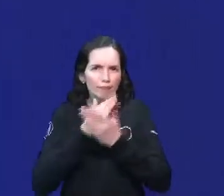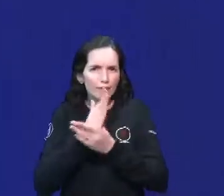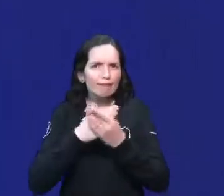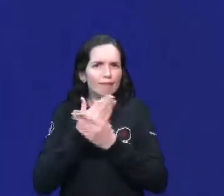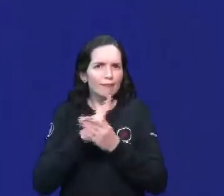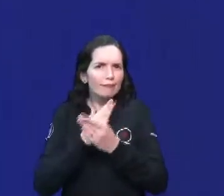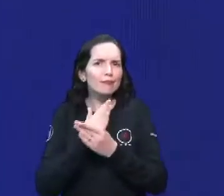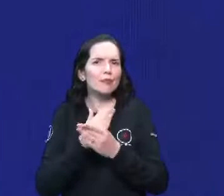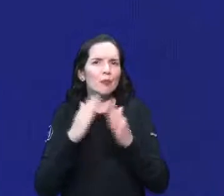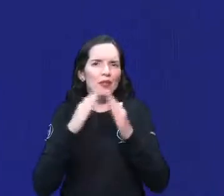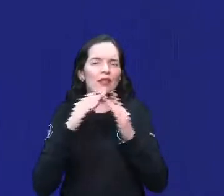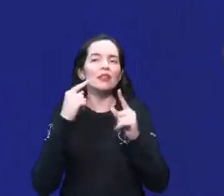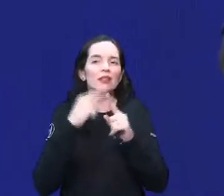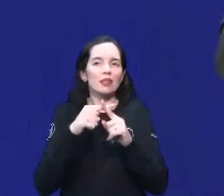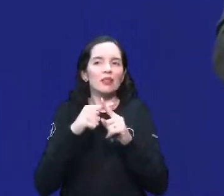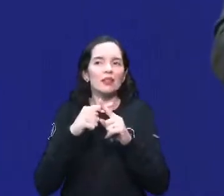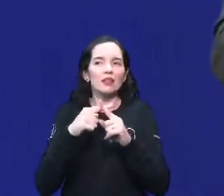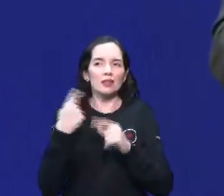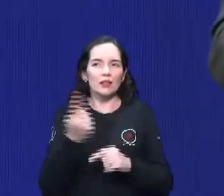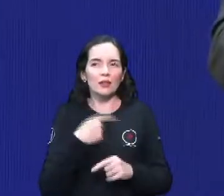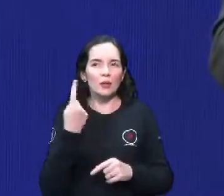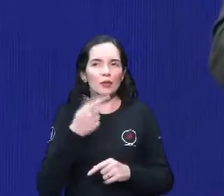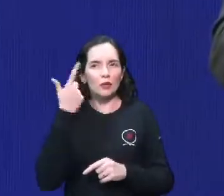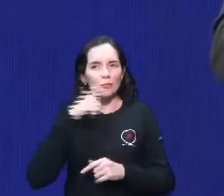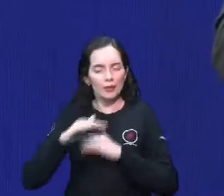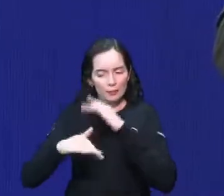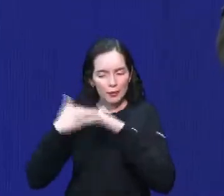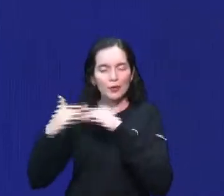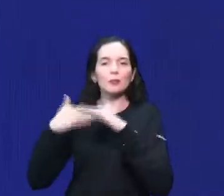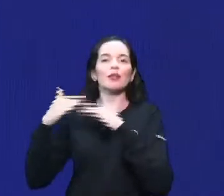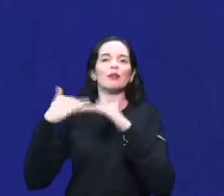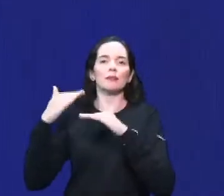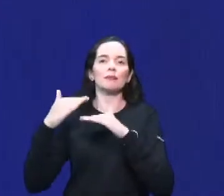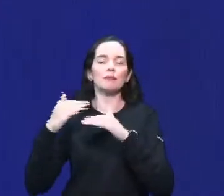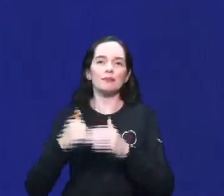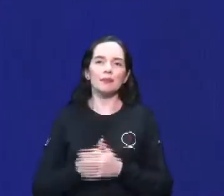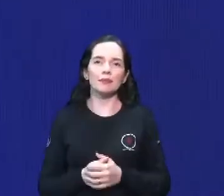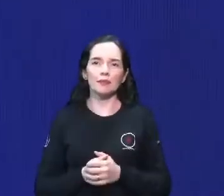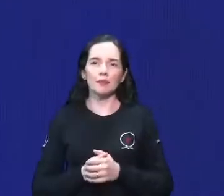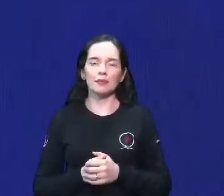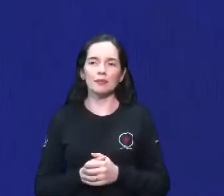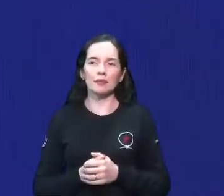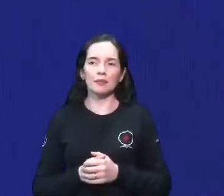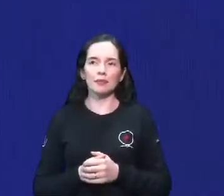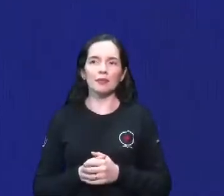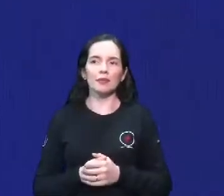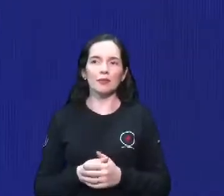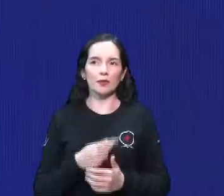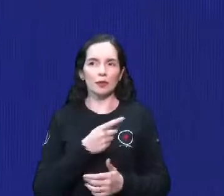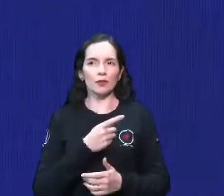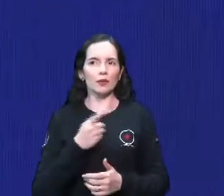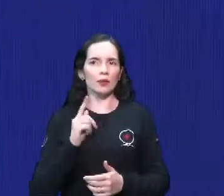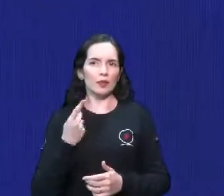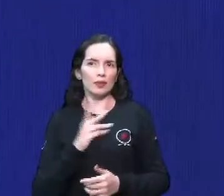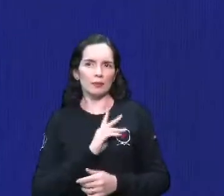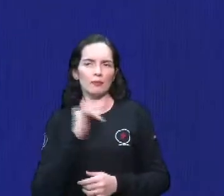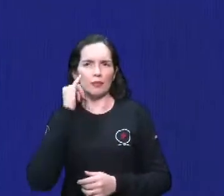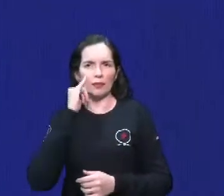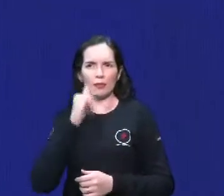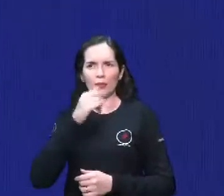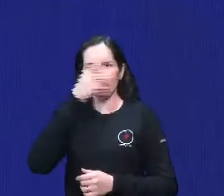a igreja e nós de prosperarmos? O presbítero ao amado Gaio, a quem eu amo